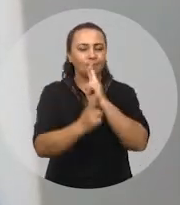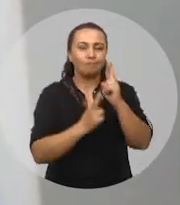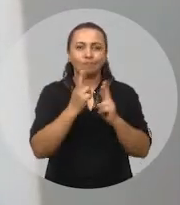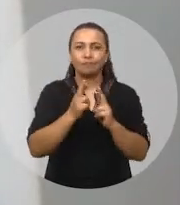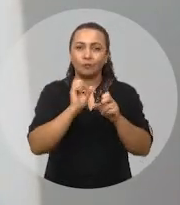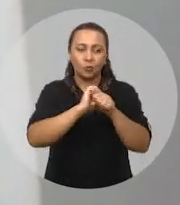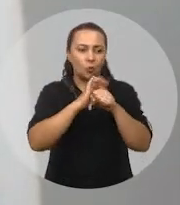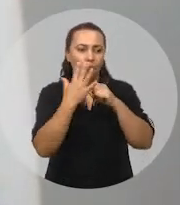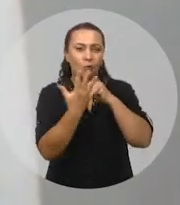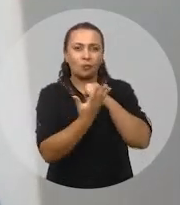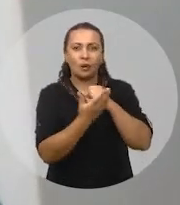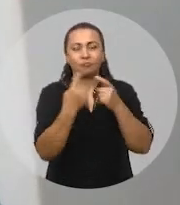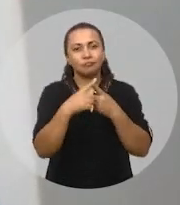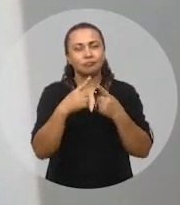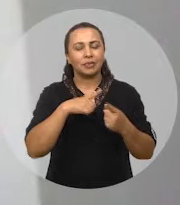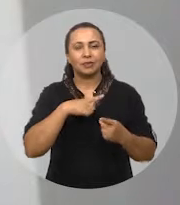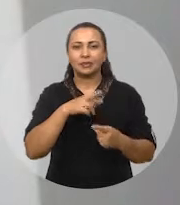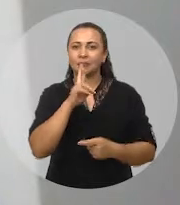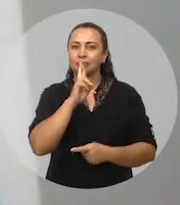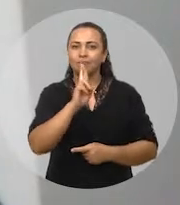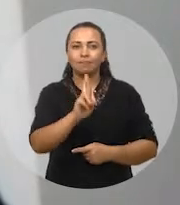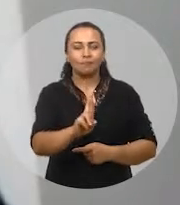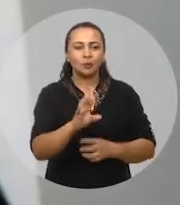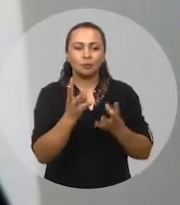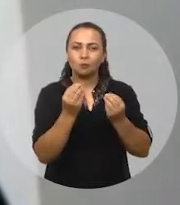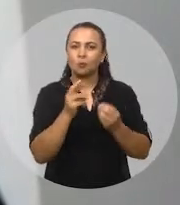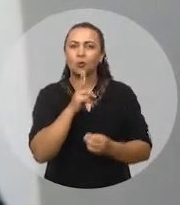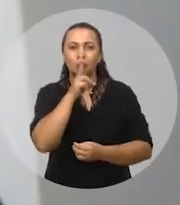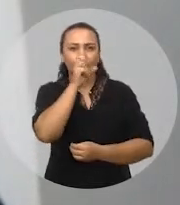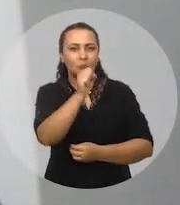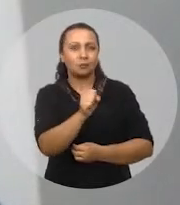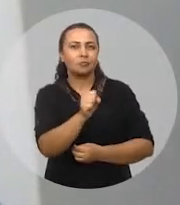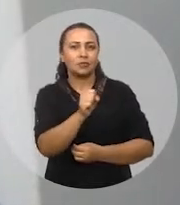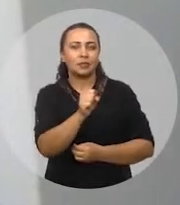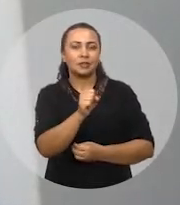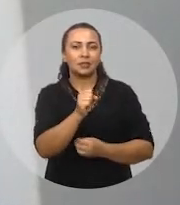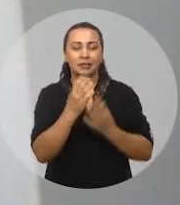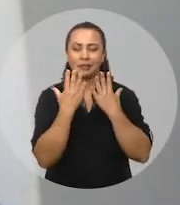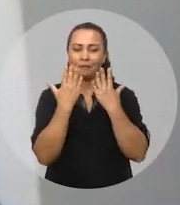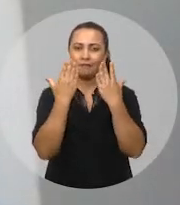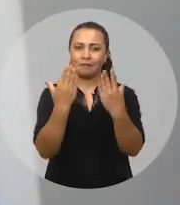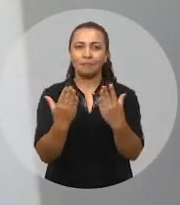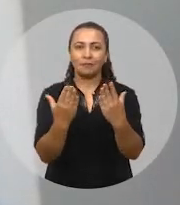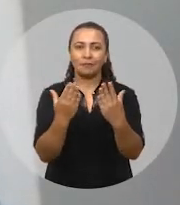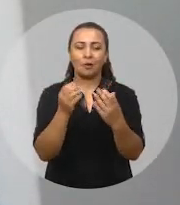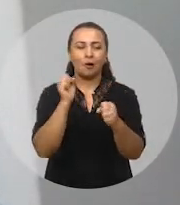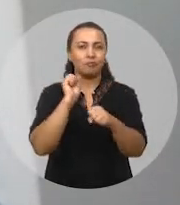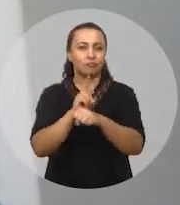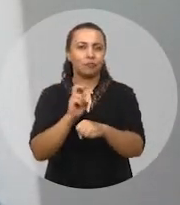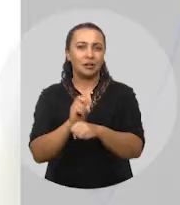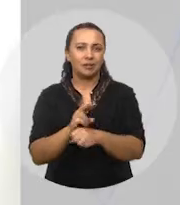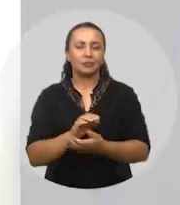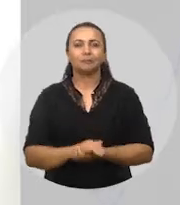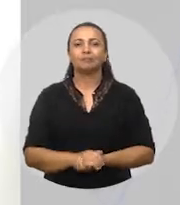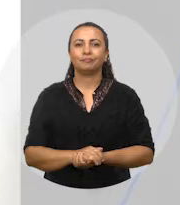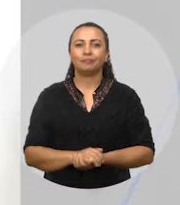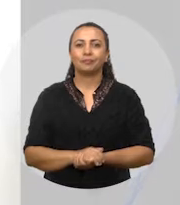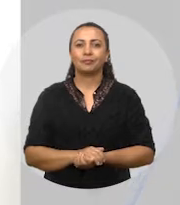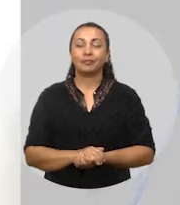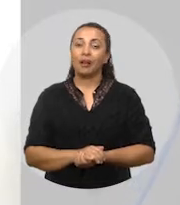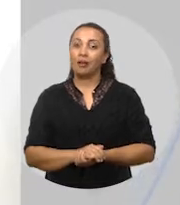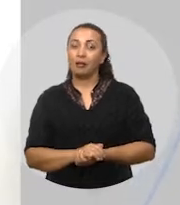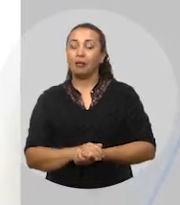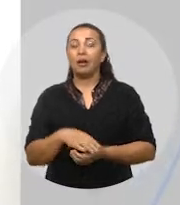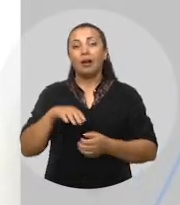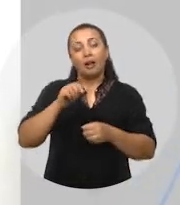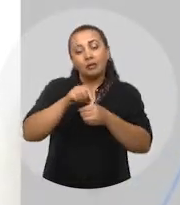ao coronavírus é porque eles têm uma resposta muito forte perante a presença do vírus. Entidades